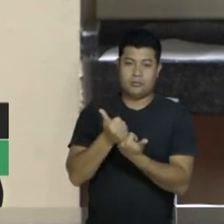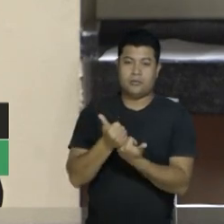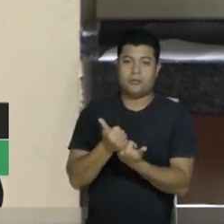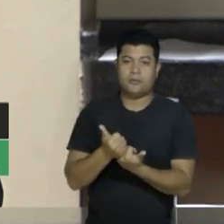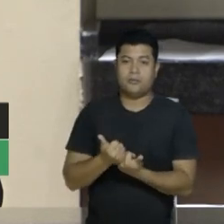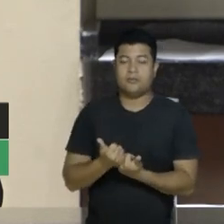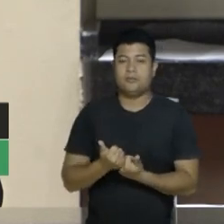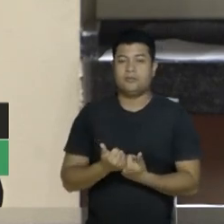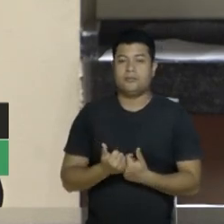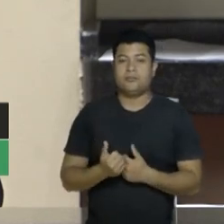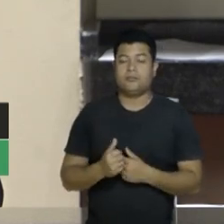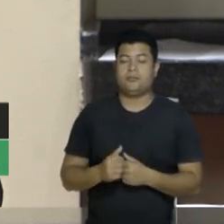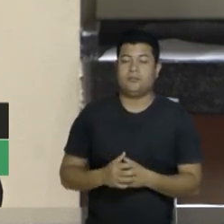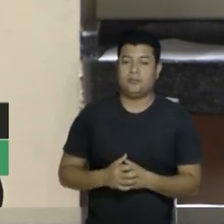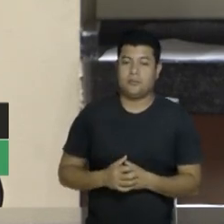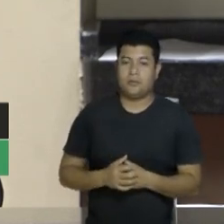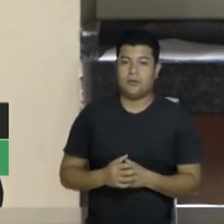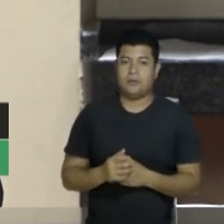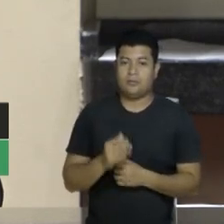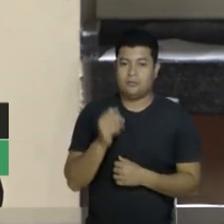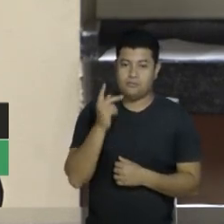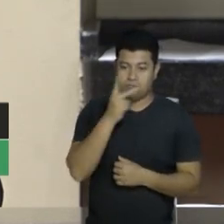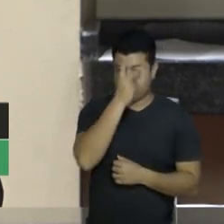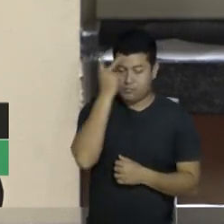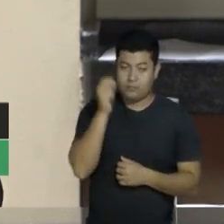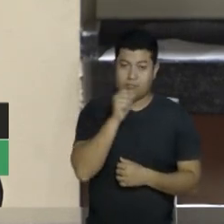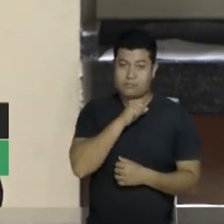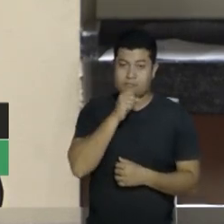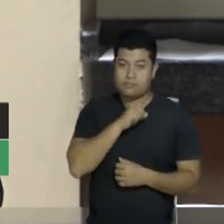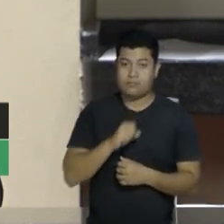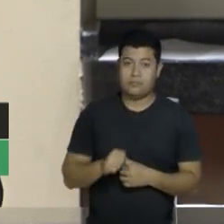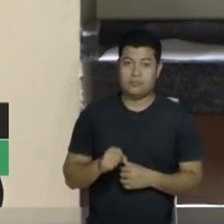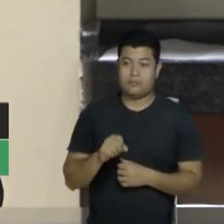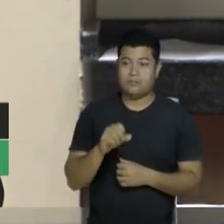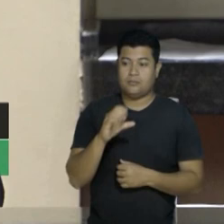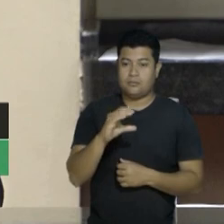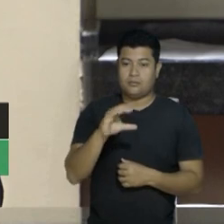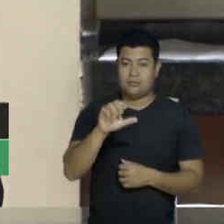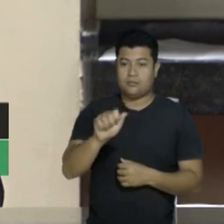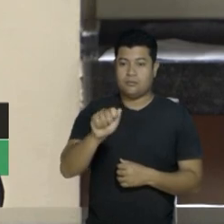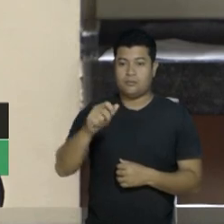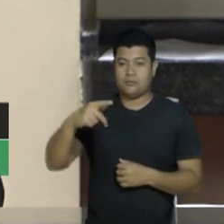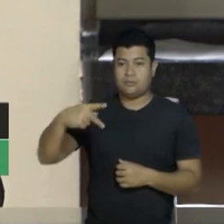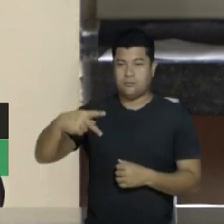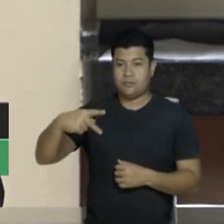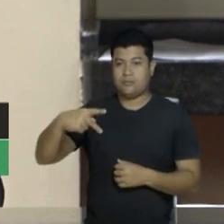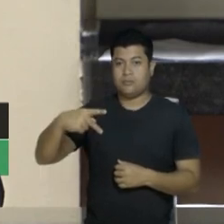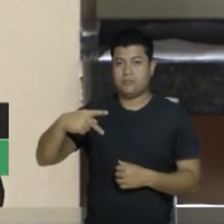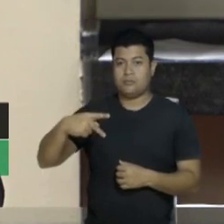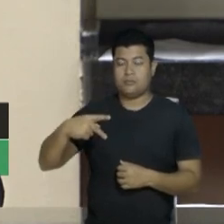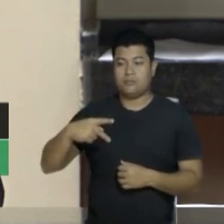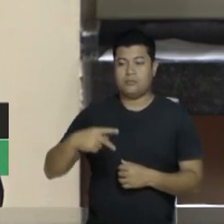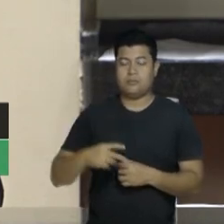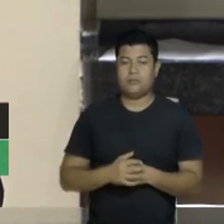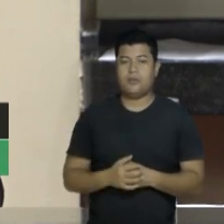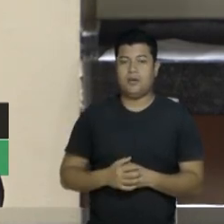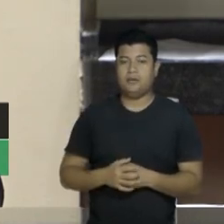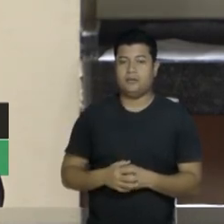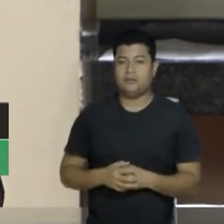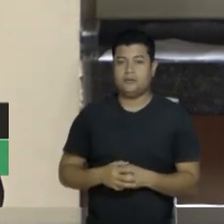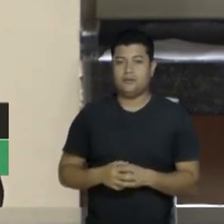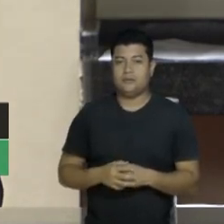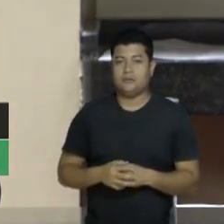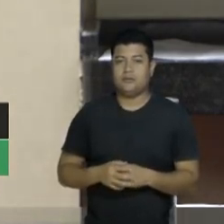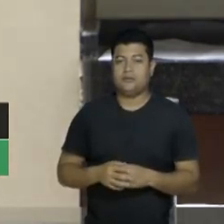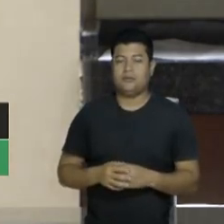São Miguel do Oeste, CEAP São Miguel, de São Miguel do Oeste. Em